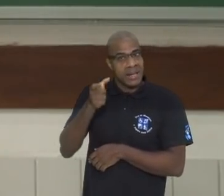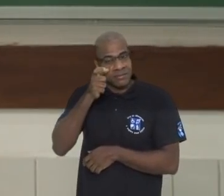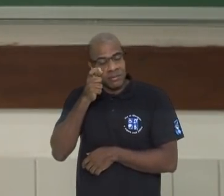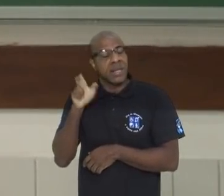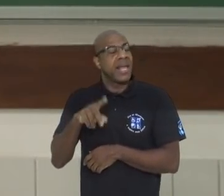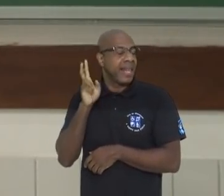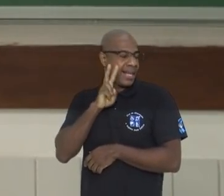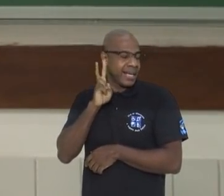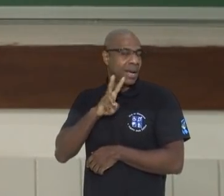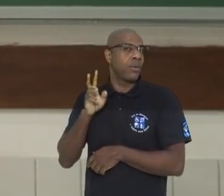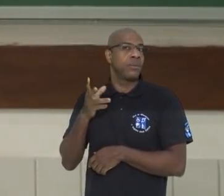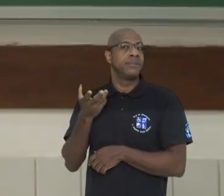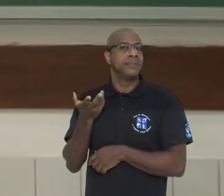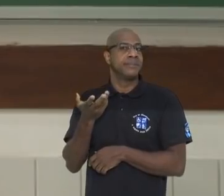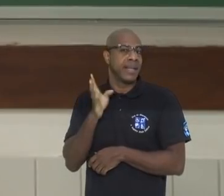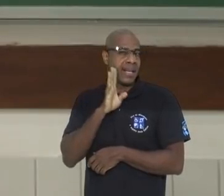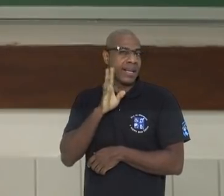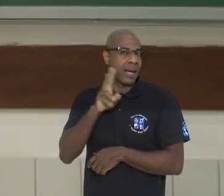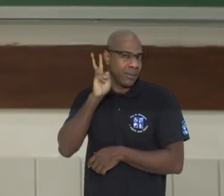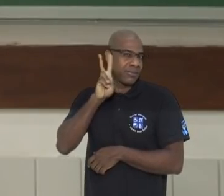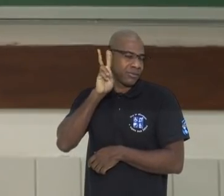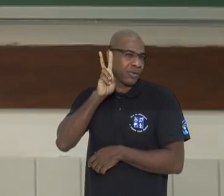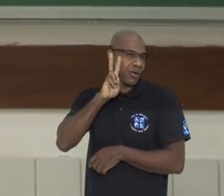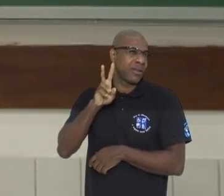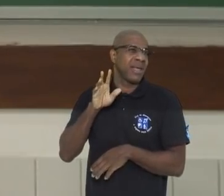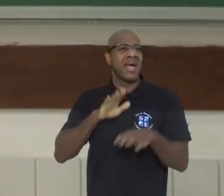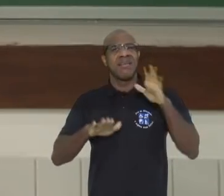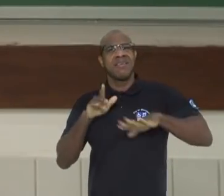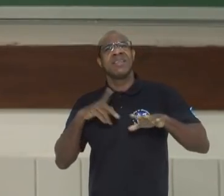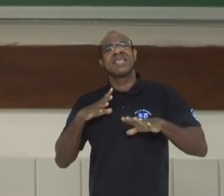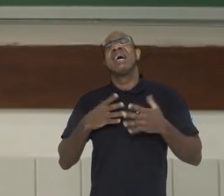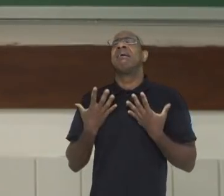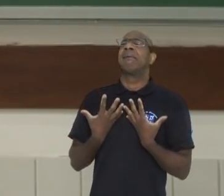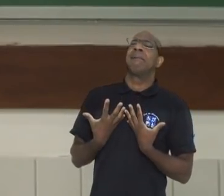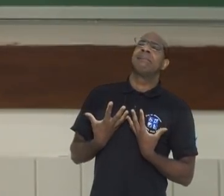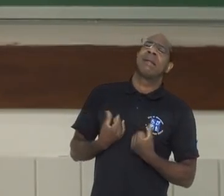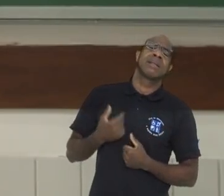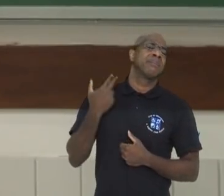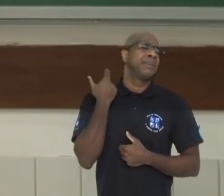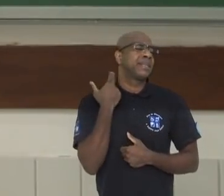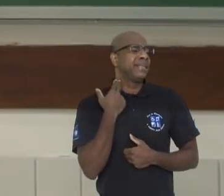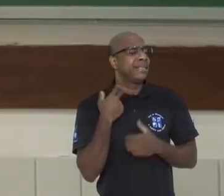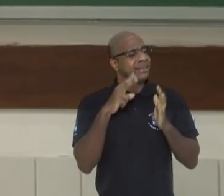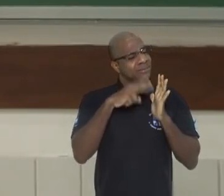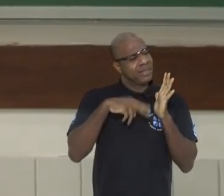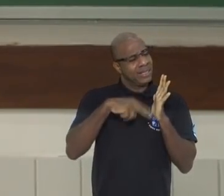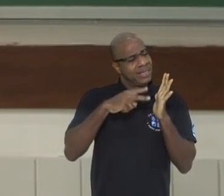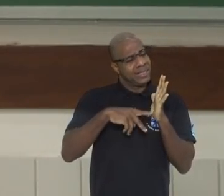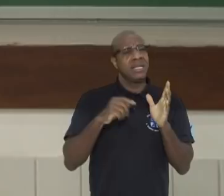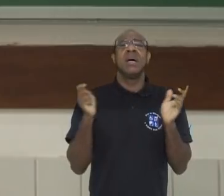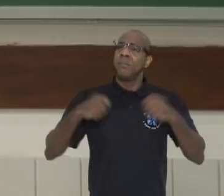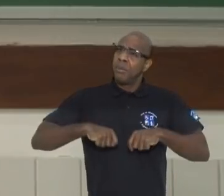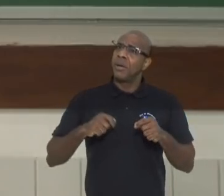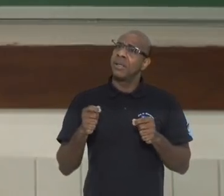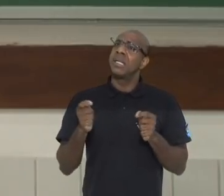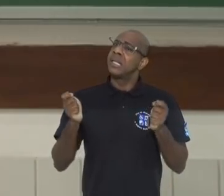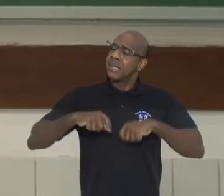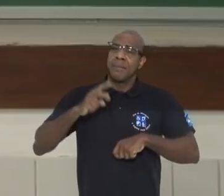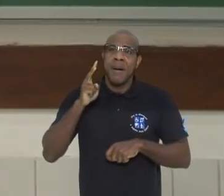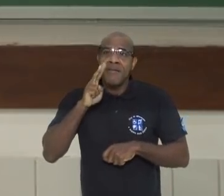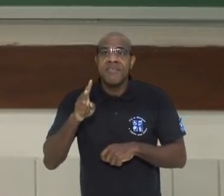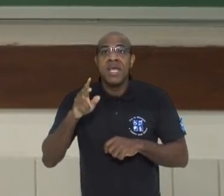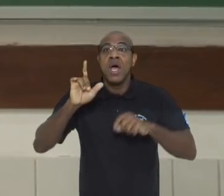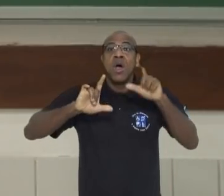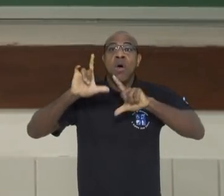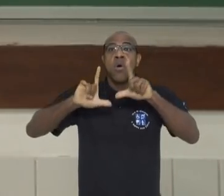essa história. Às vezes você está cansado, naquele dia está com preguiça de ler, que tal você ver o vídeo completo da